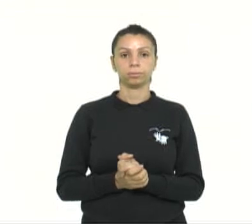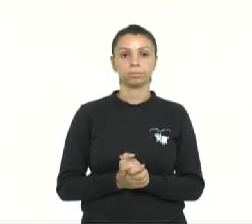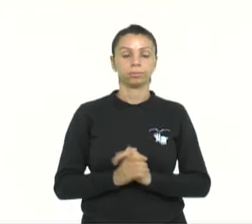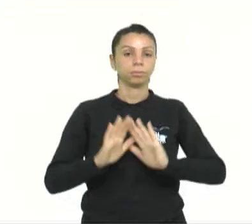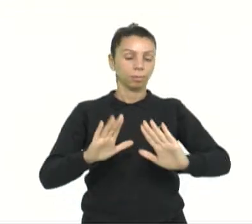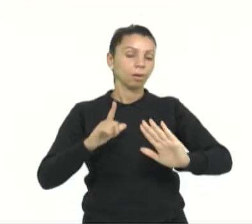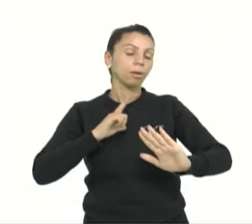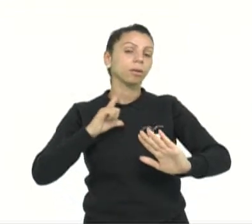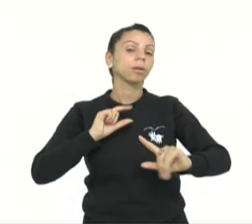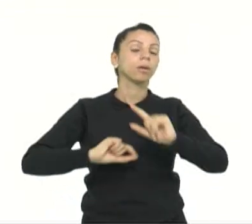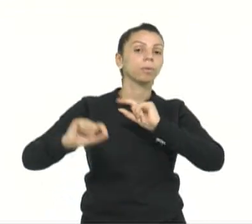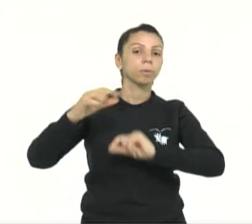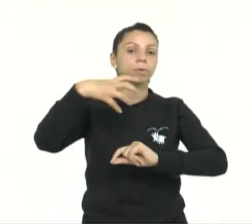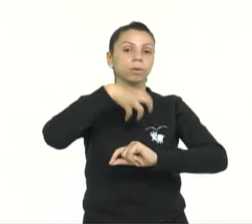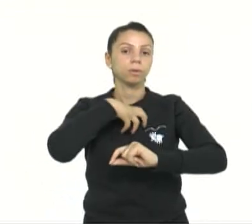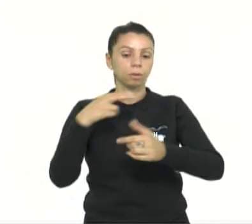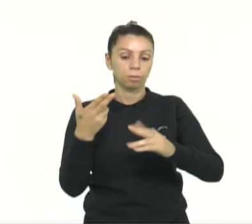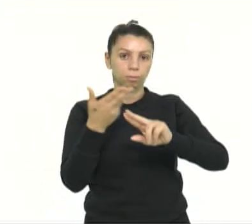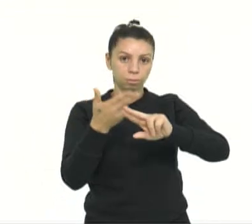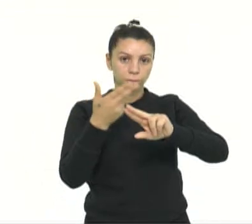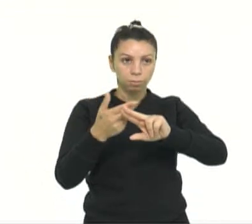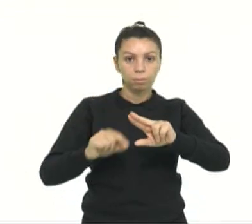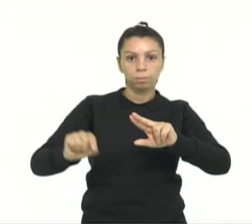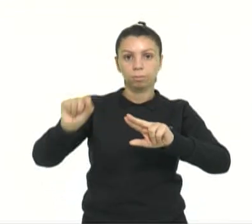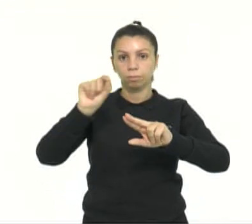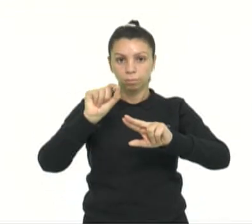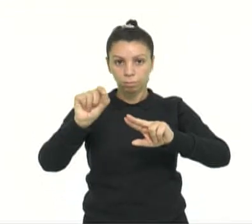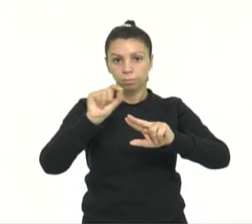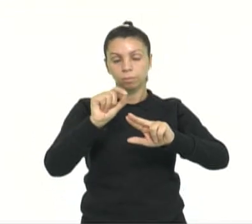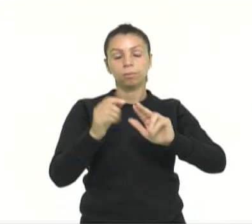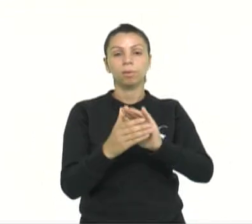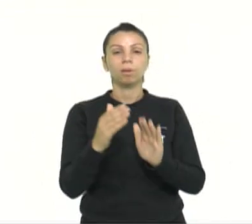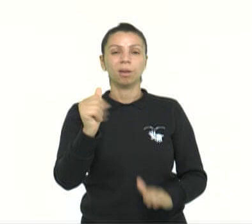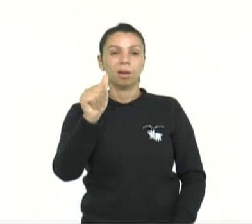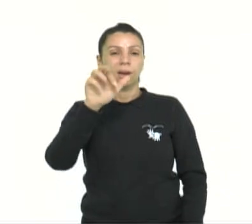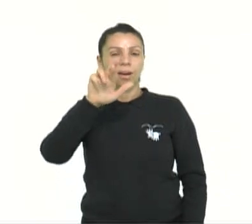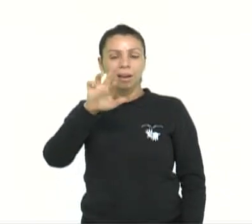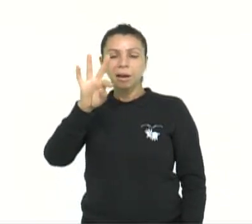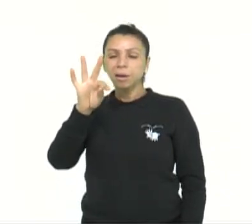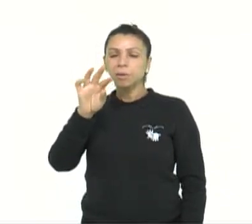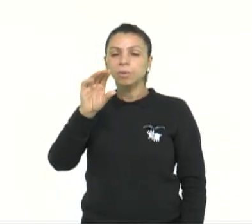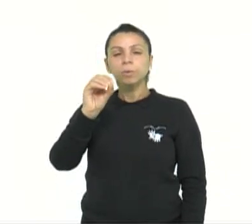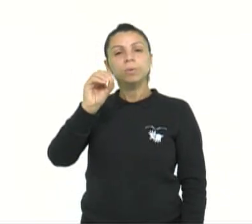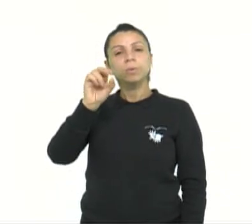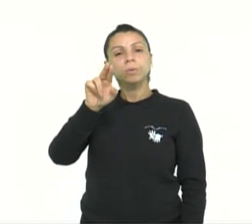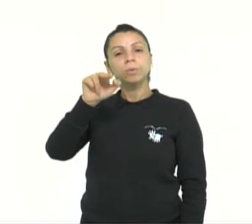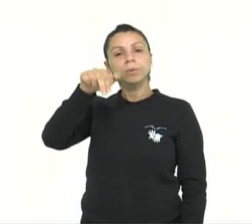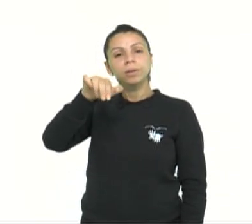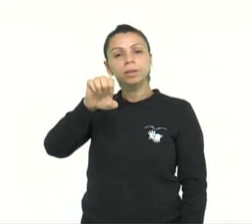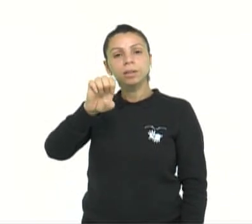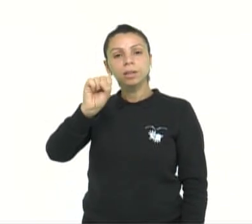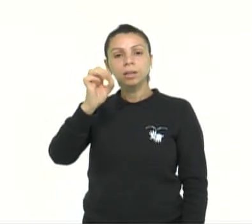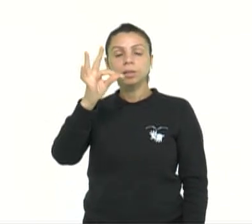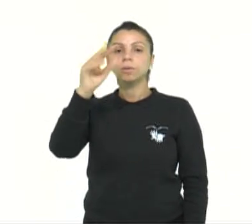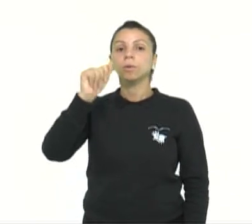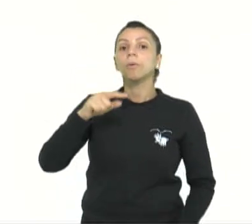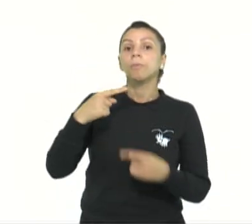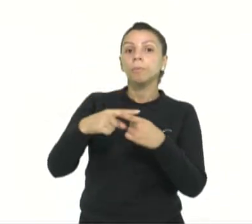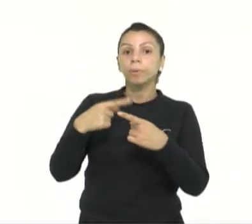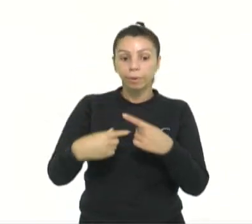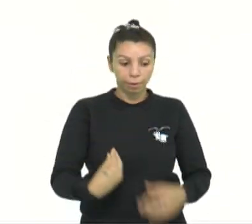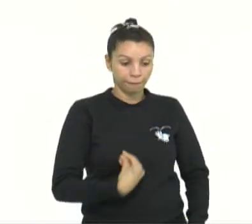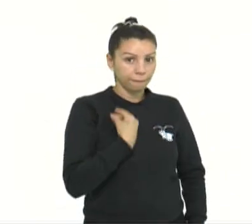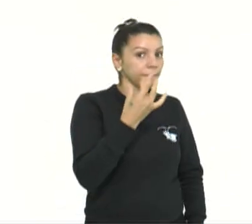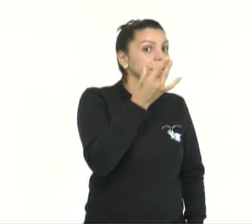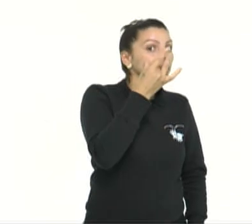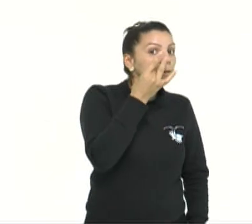Então, o estilo que eu usei aqui foi um estilo que a gente chama mais cartunesco, porque ele foge um pouco do realista para um